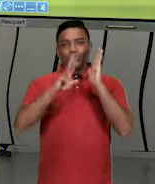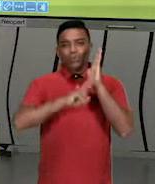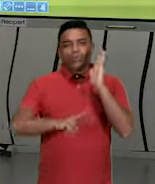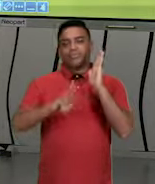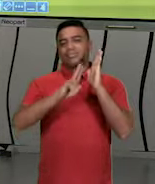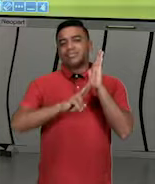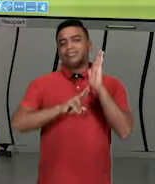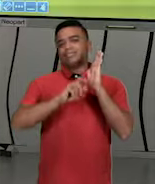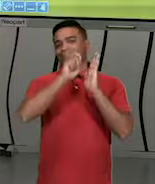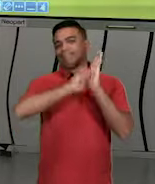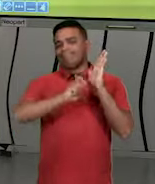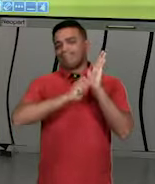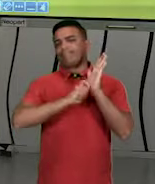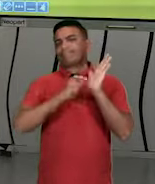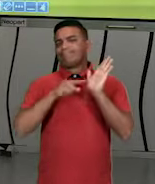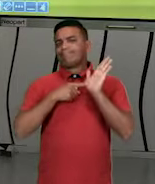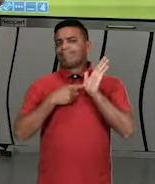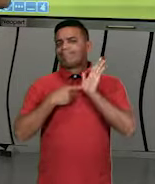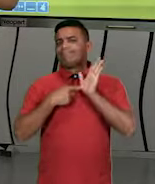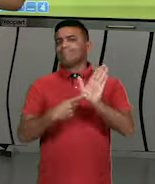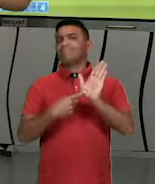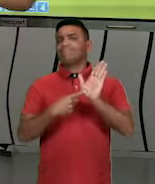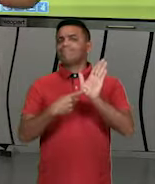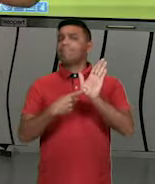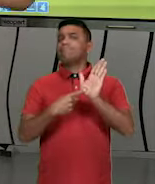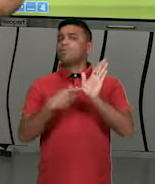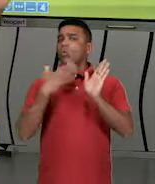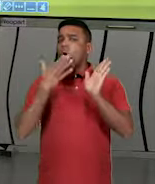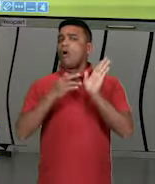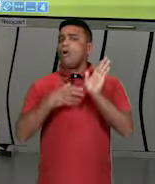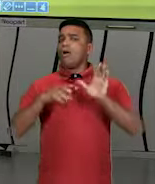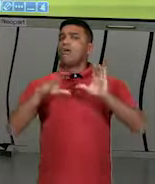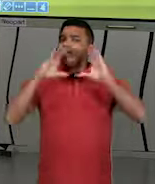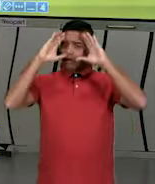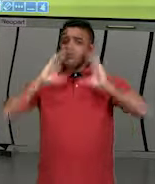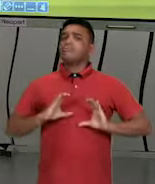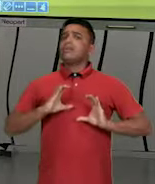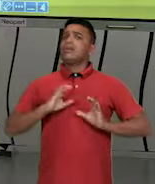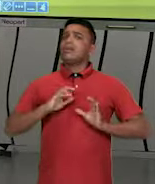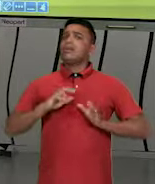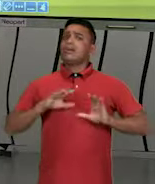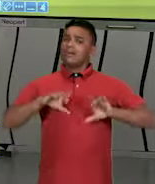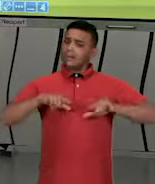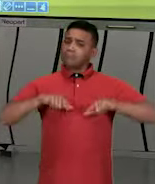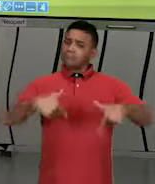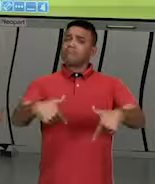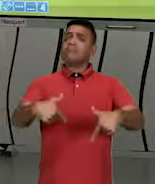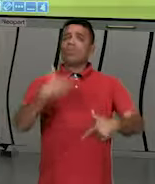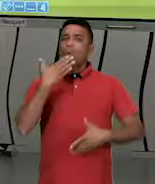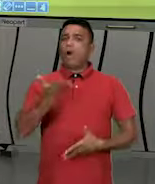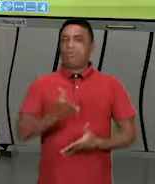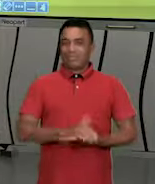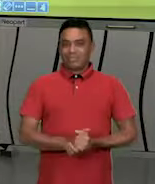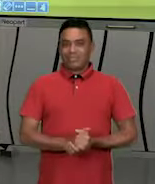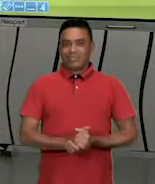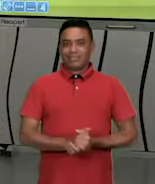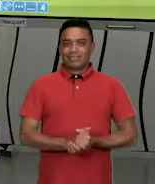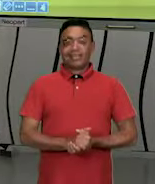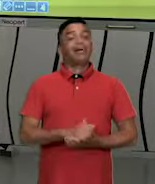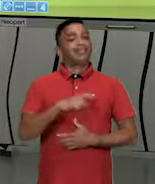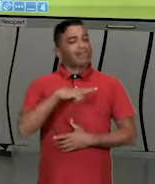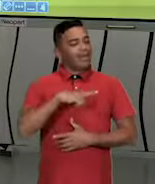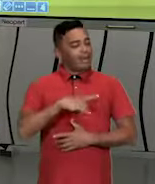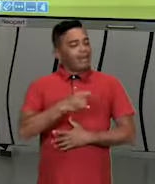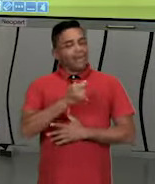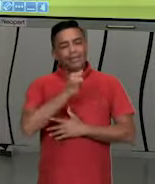quer manifestar o seu posicionamento. E aí tem exemplos